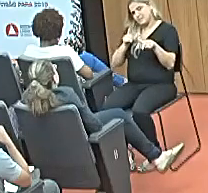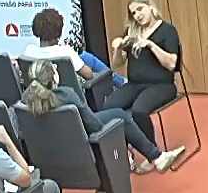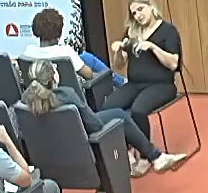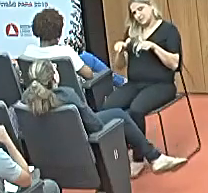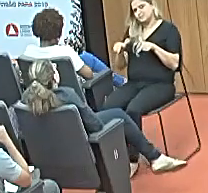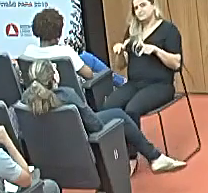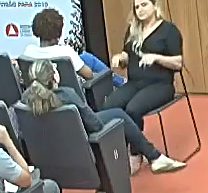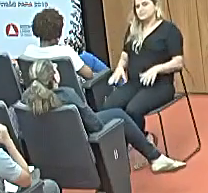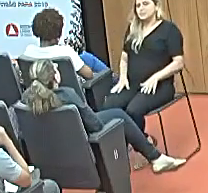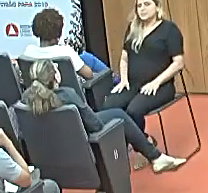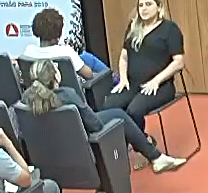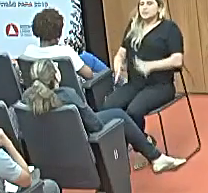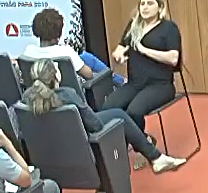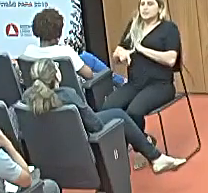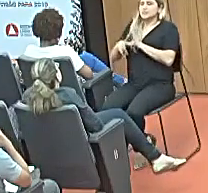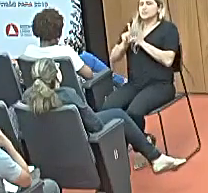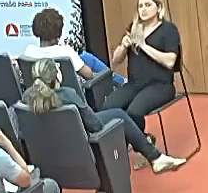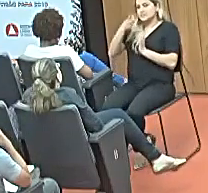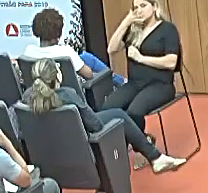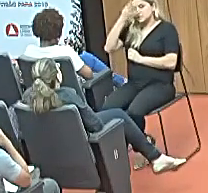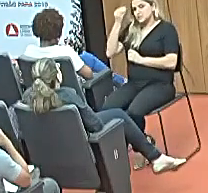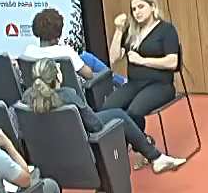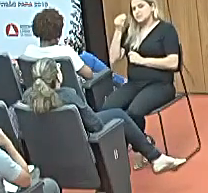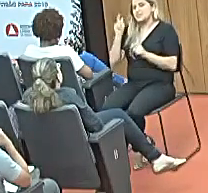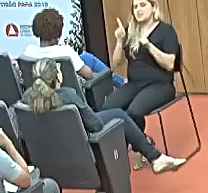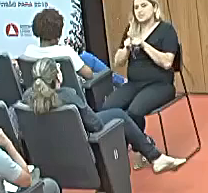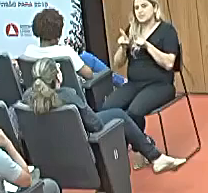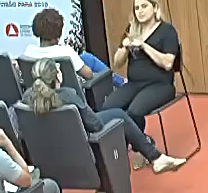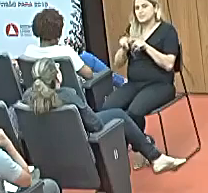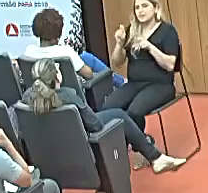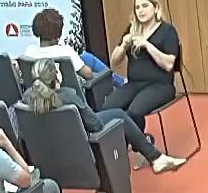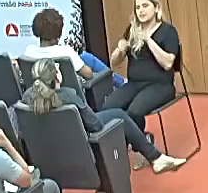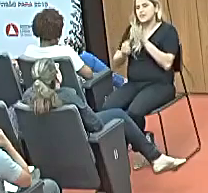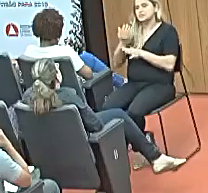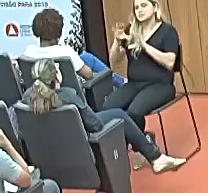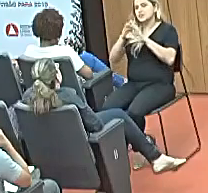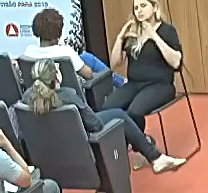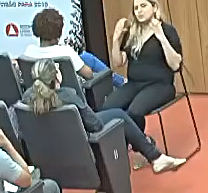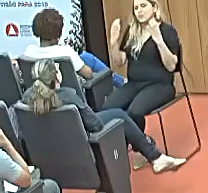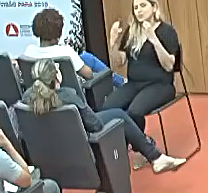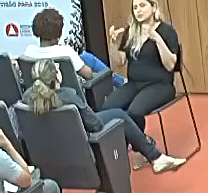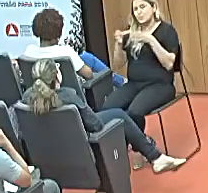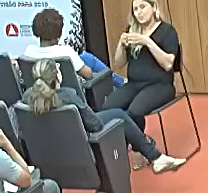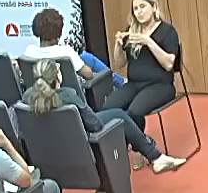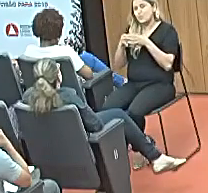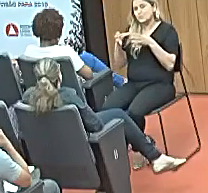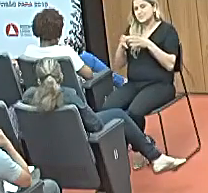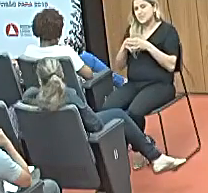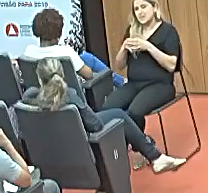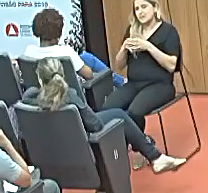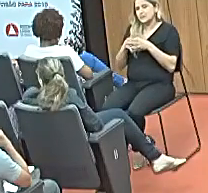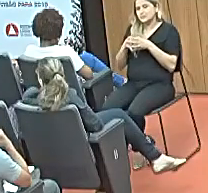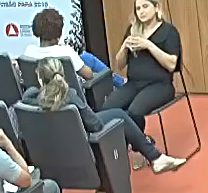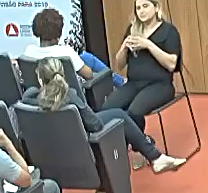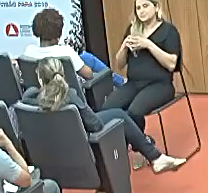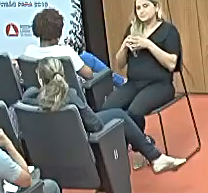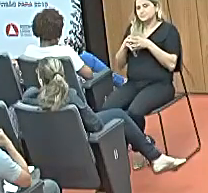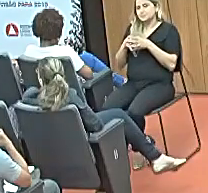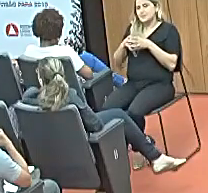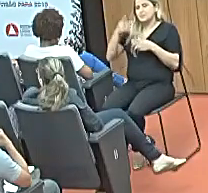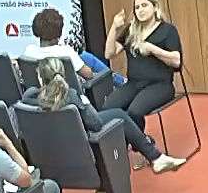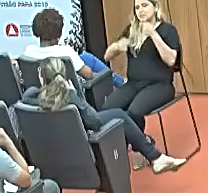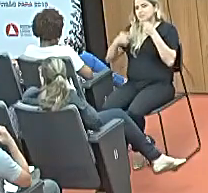uma observação que eu me esqueça a construção também constituição de um conselho metropolitano do transporte coletivo haja vista que o atual conselho